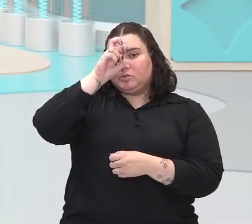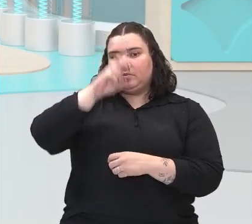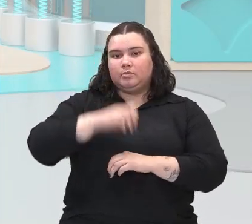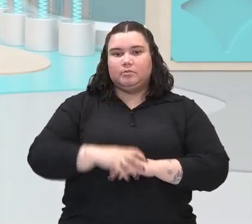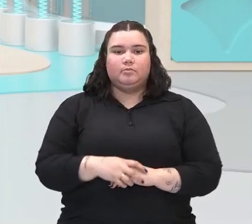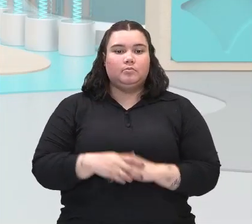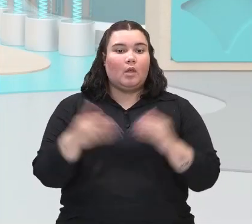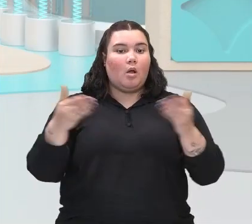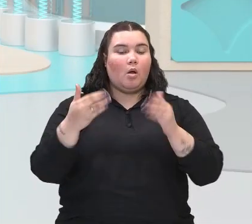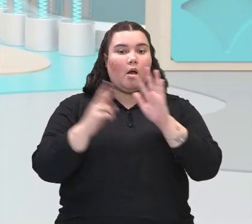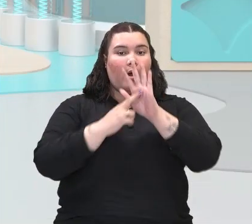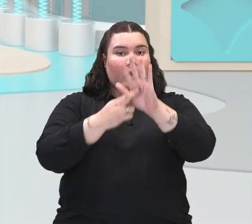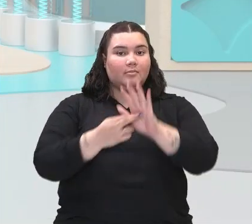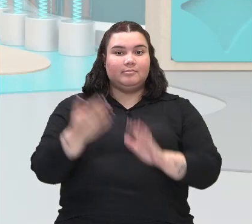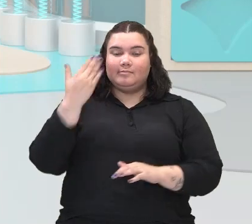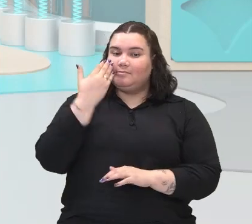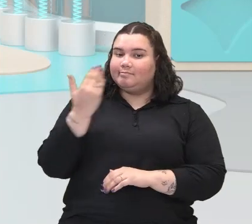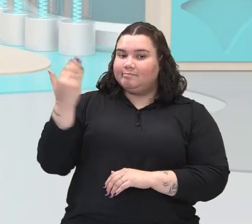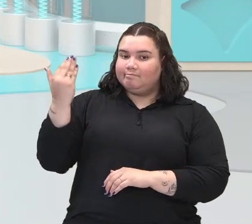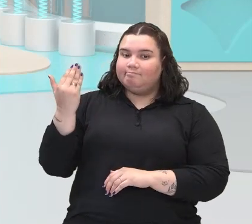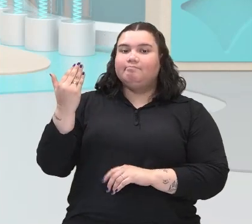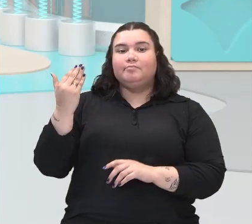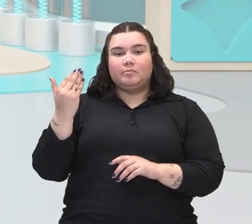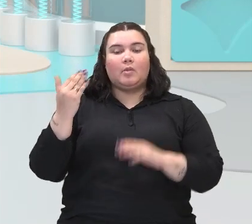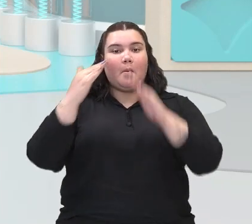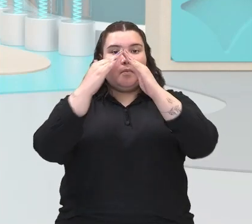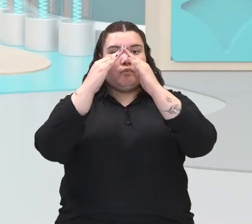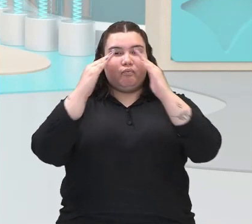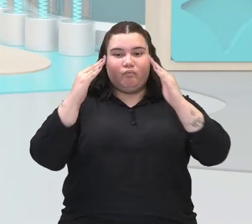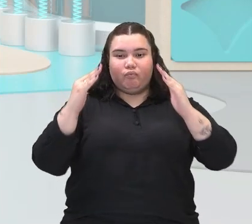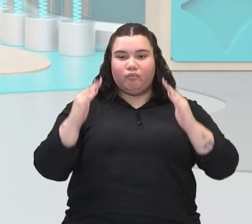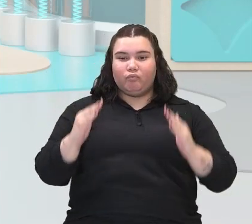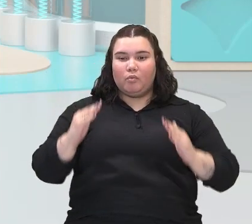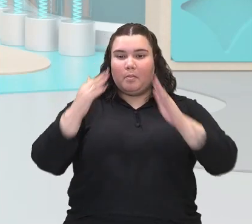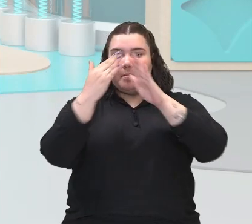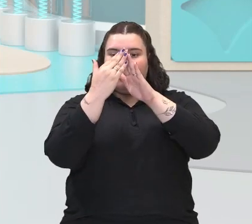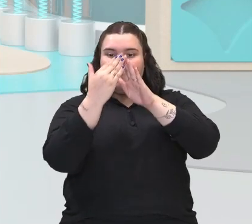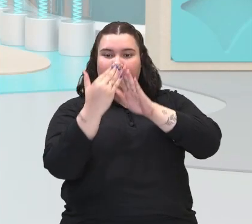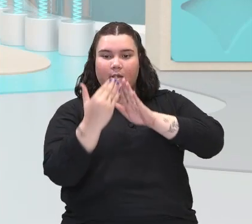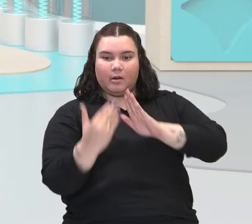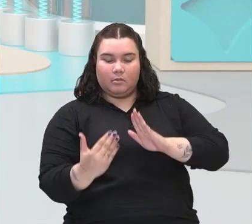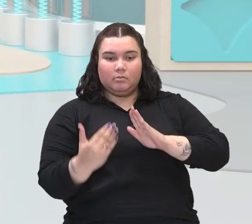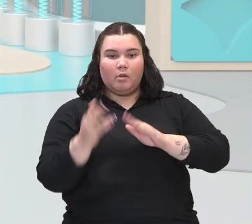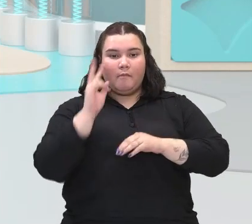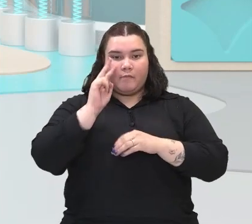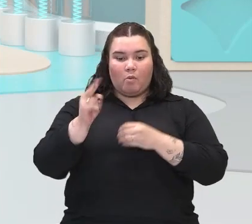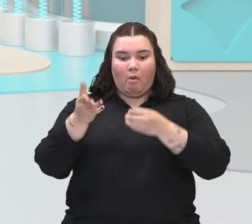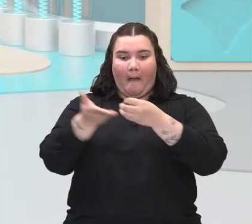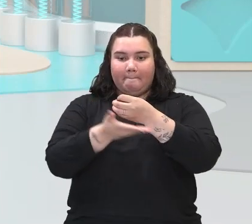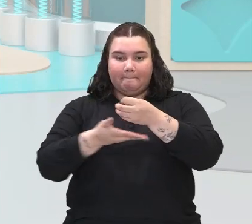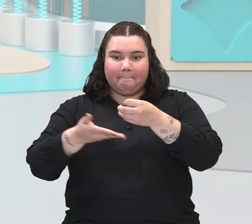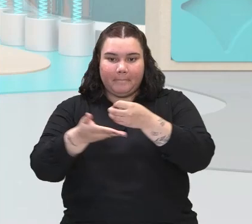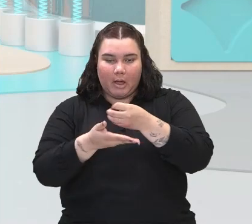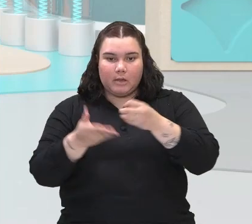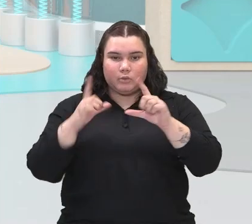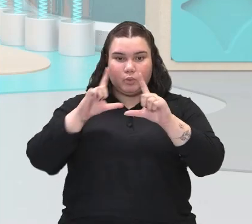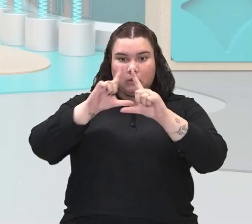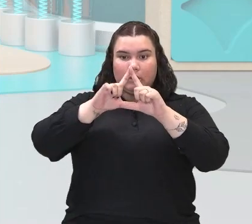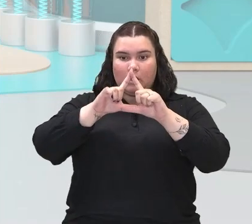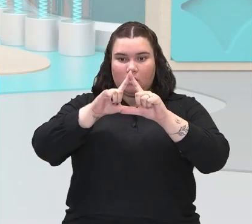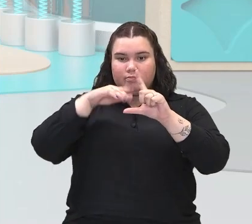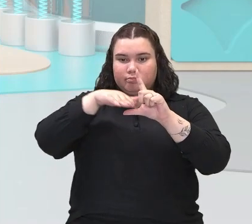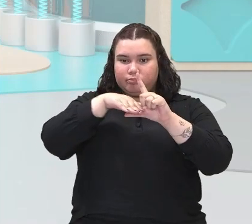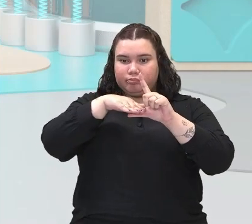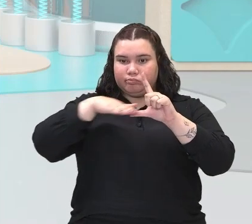das pirâmides Olha só e a gente viu que essa base que seria a base mais larga é como se